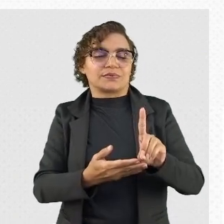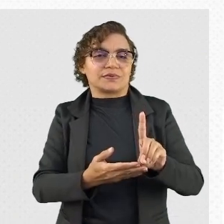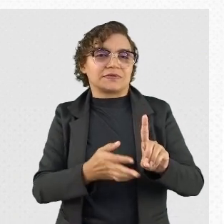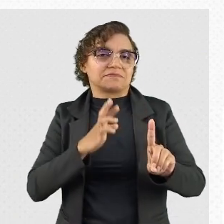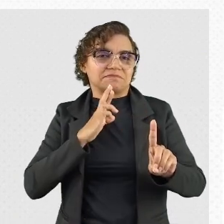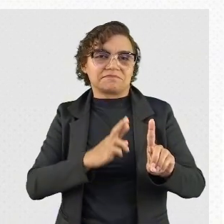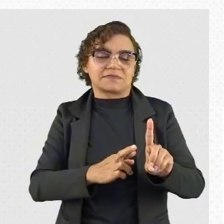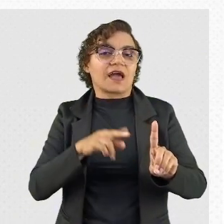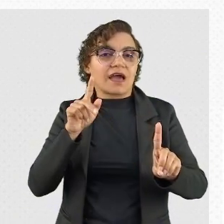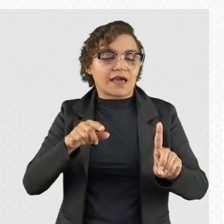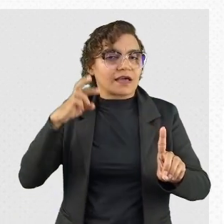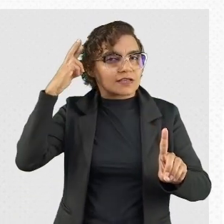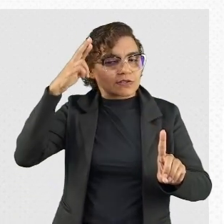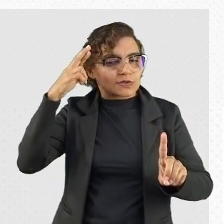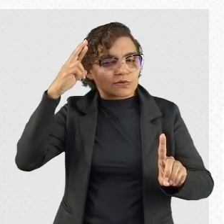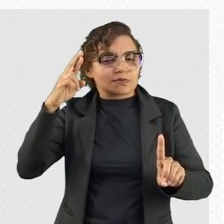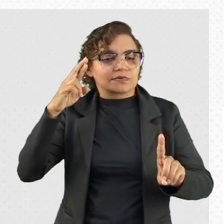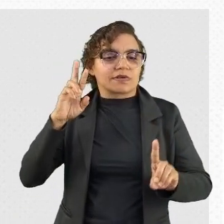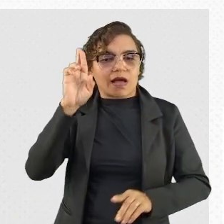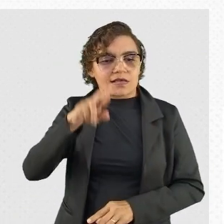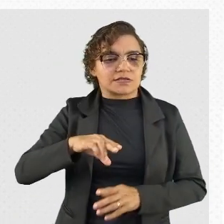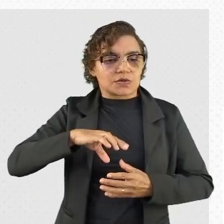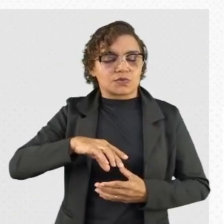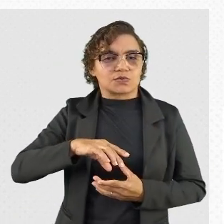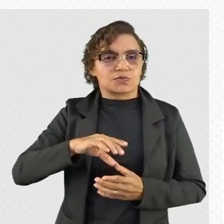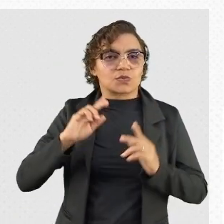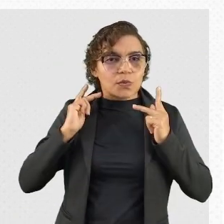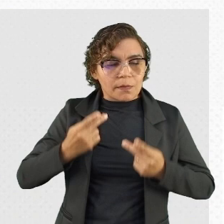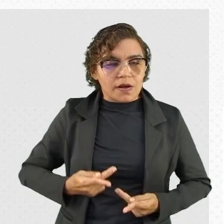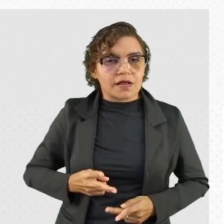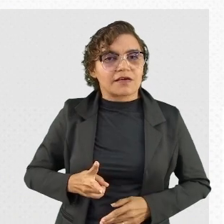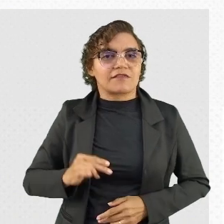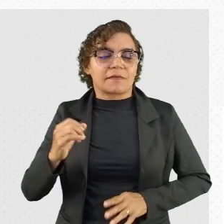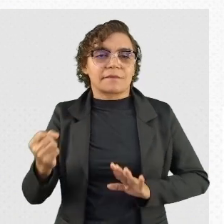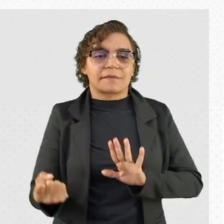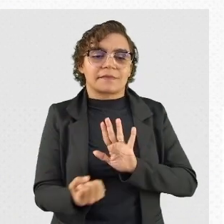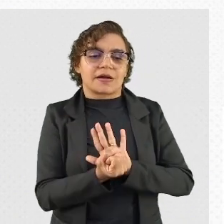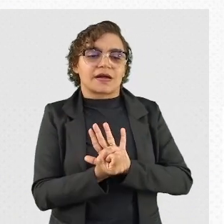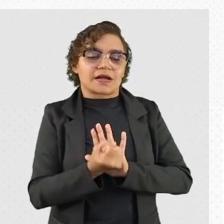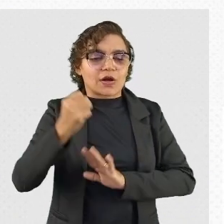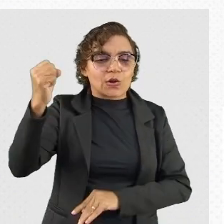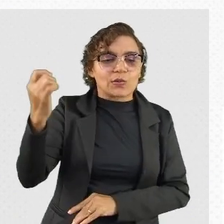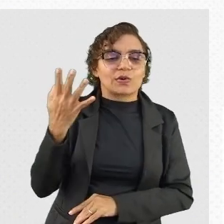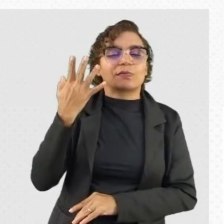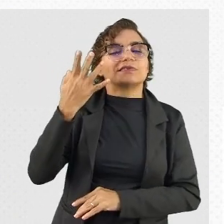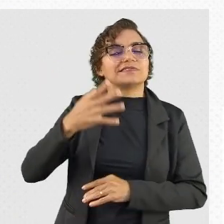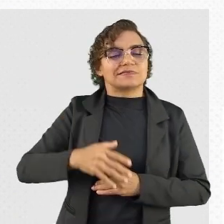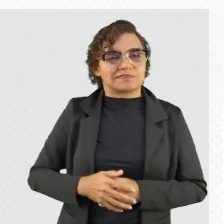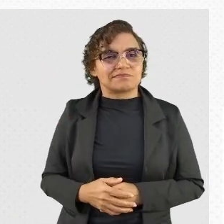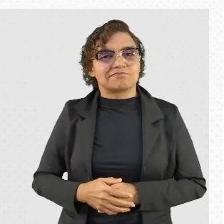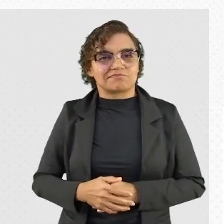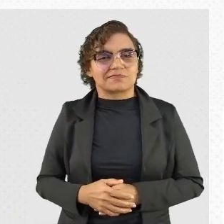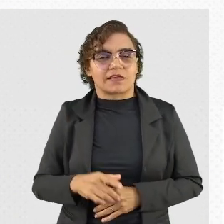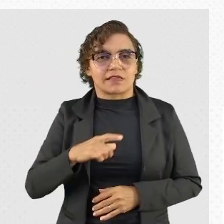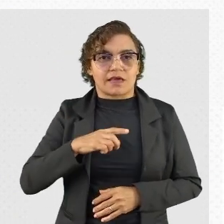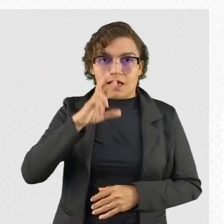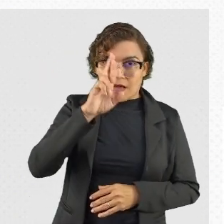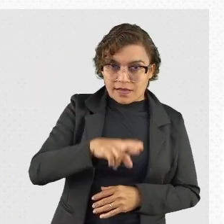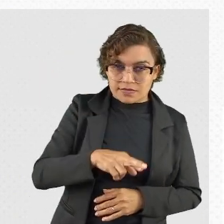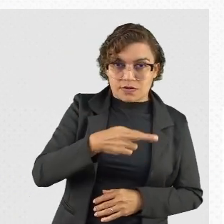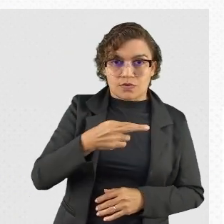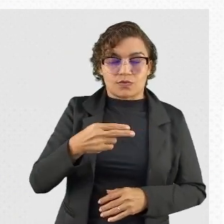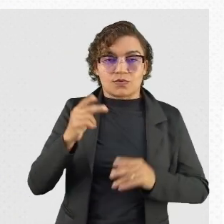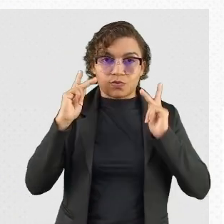do racionalismo e da razão humana que vai marcar o iluminismo, né? Colocando a razão